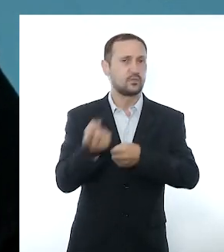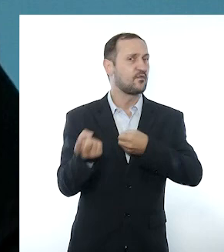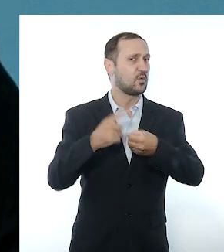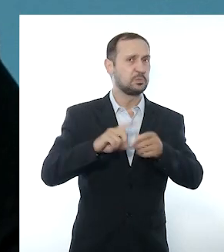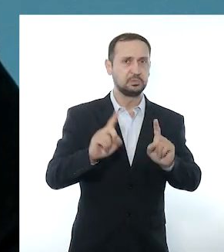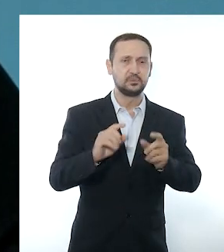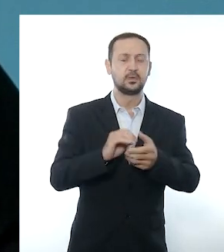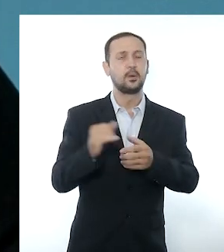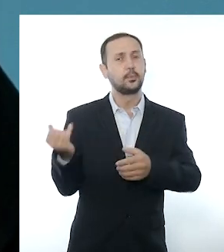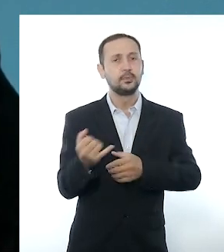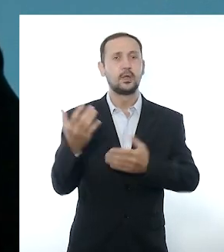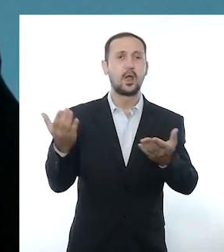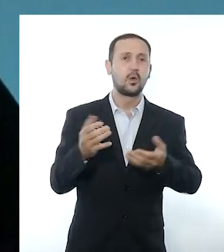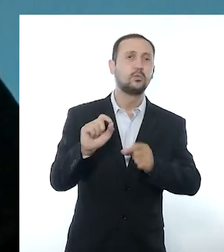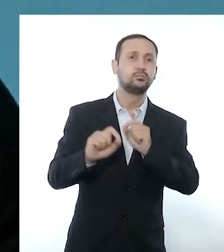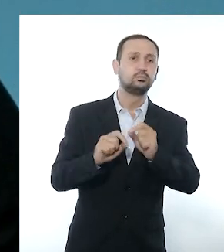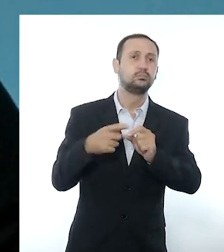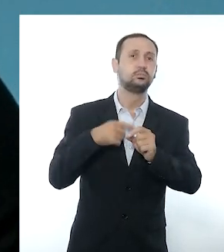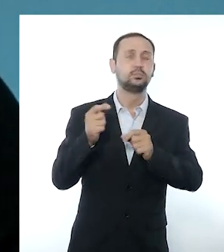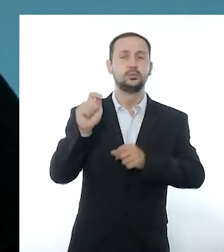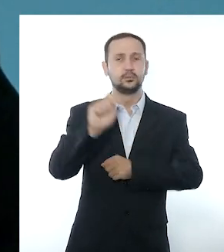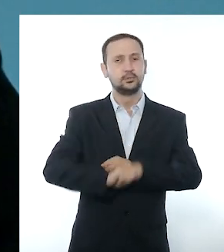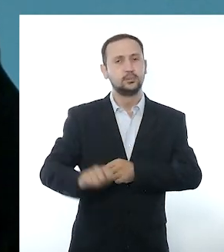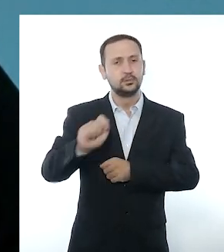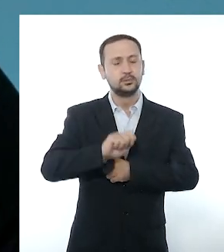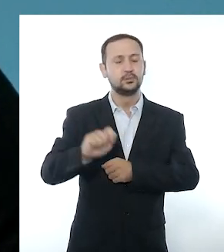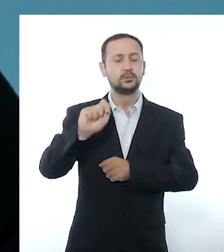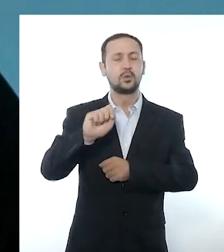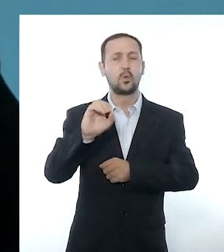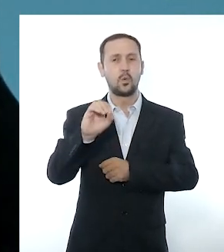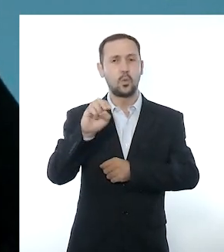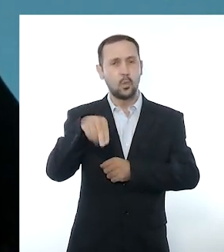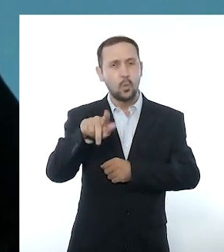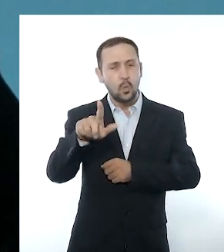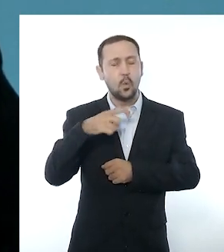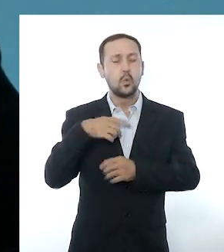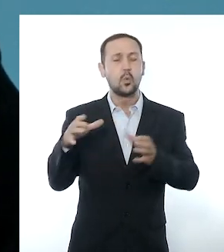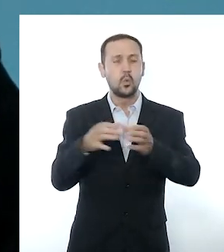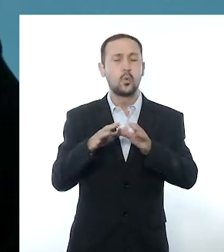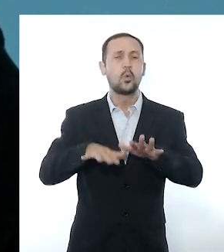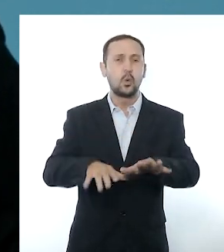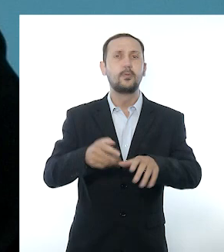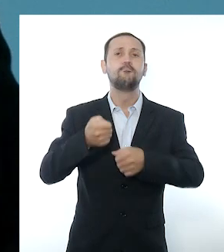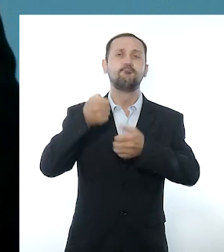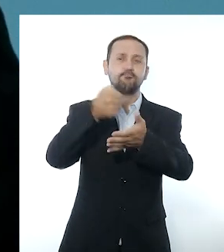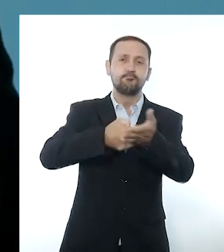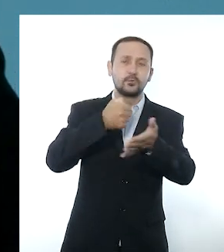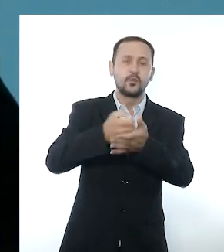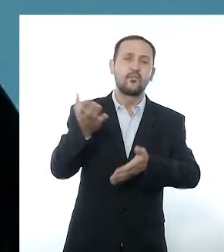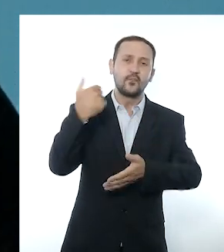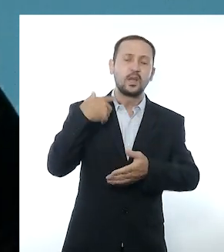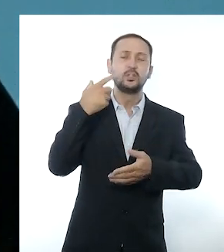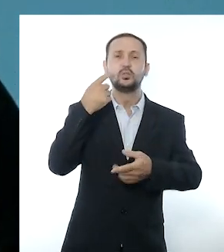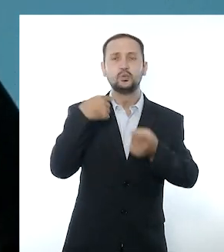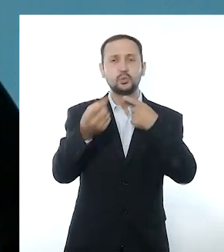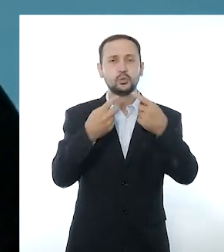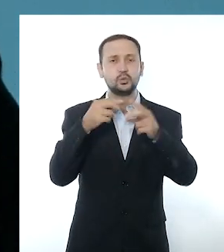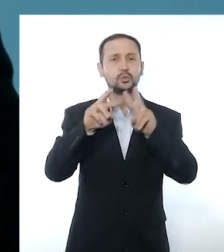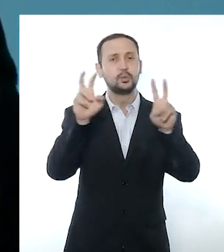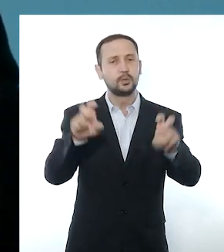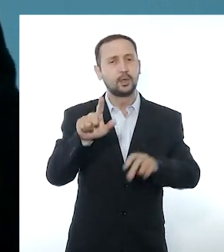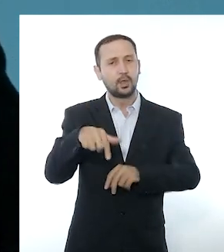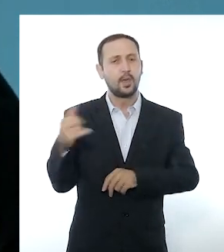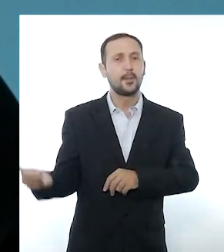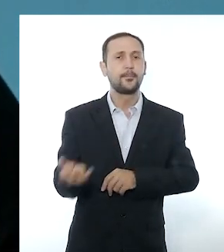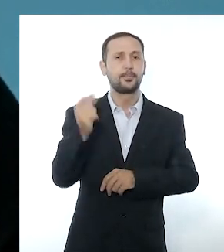hoje os órgãos, as entidades, as associações, as ONGs, os ativistas, a população venha conosco discutir sobre esse